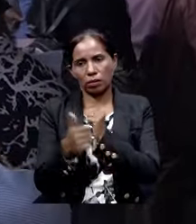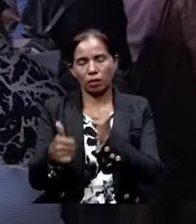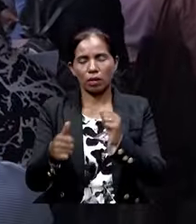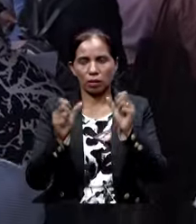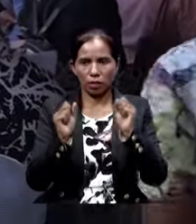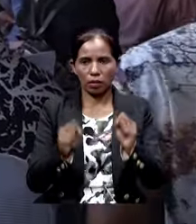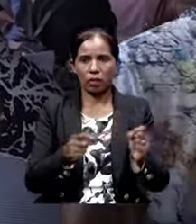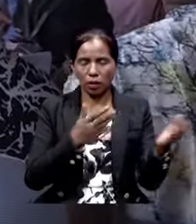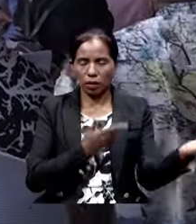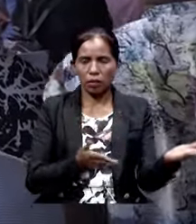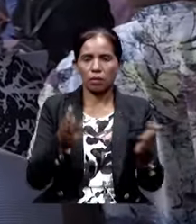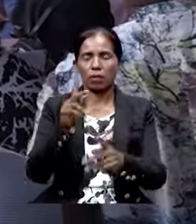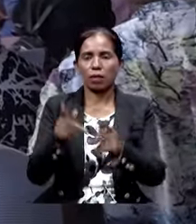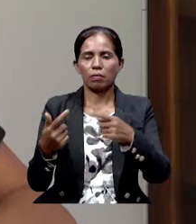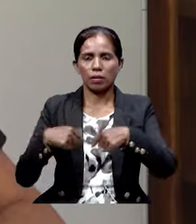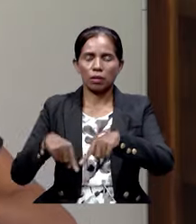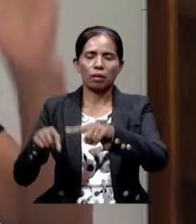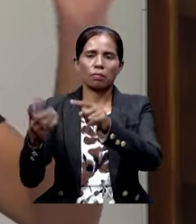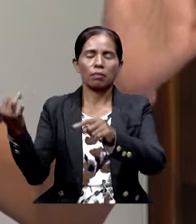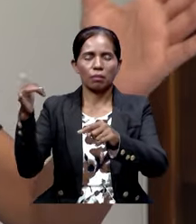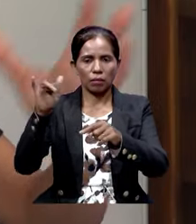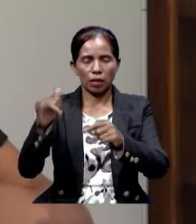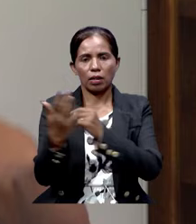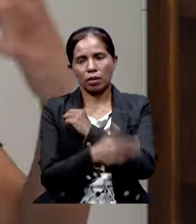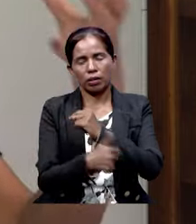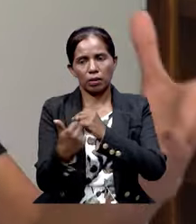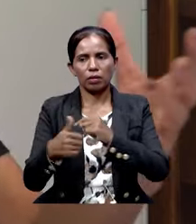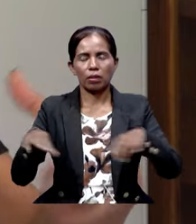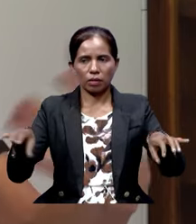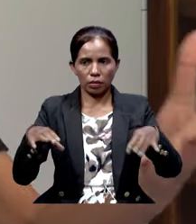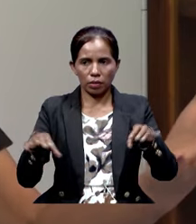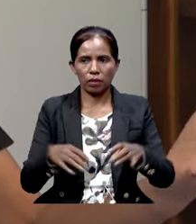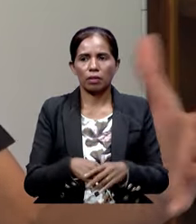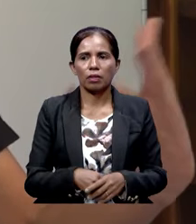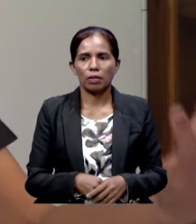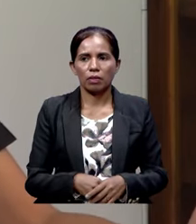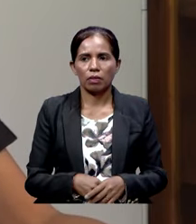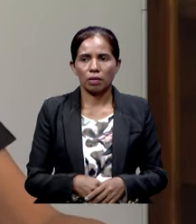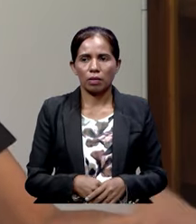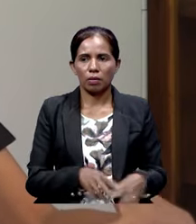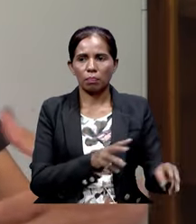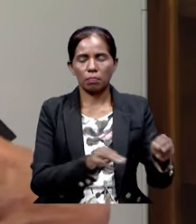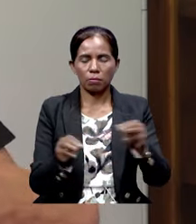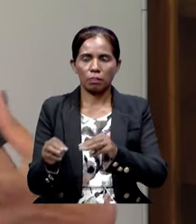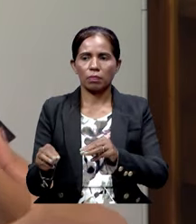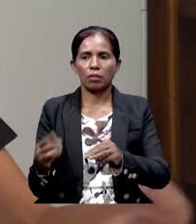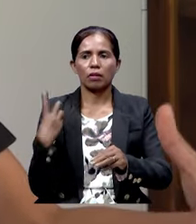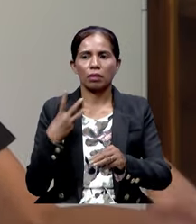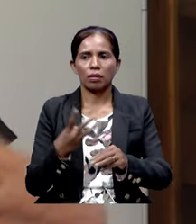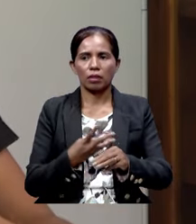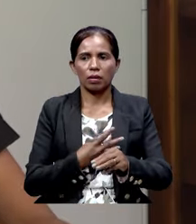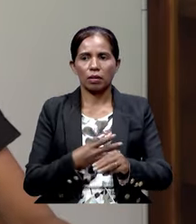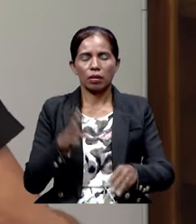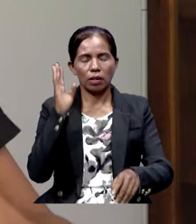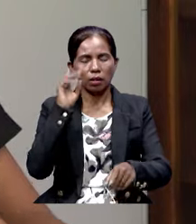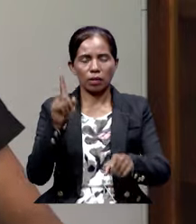haru kaitani ema sirava iha nasaung ser ne atu serviço muda ser nem tenho alin o answer